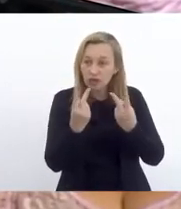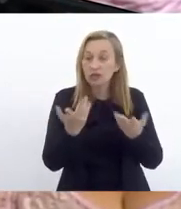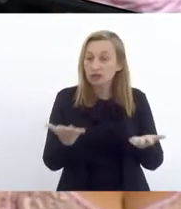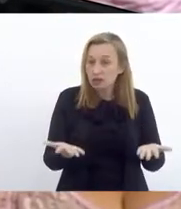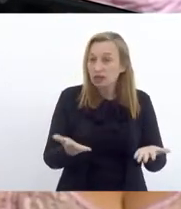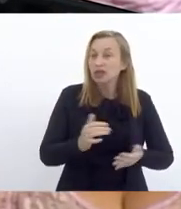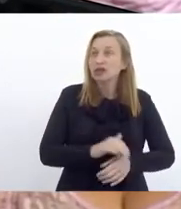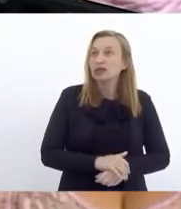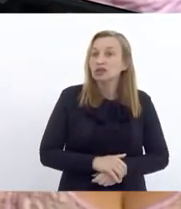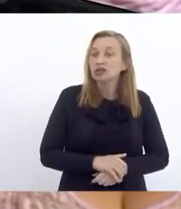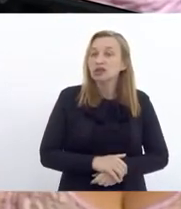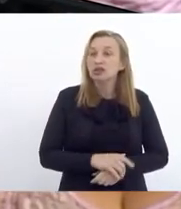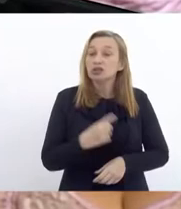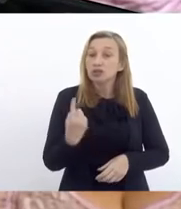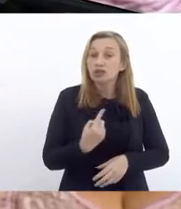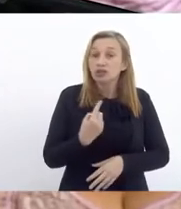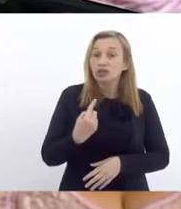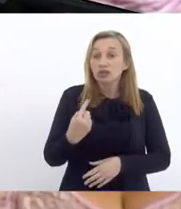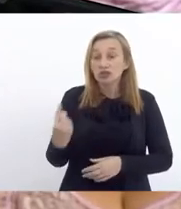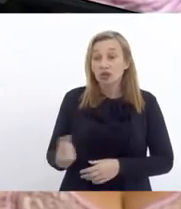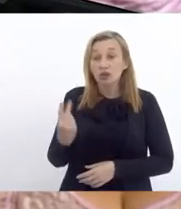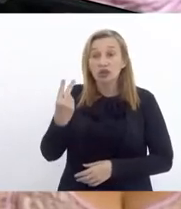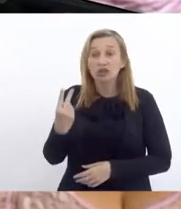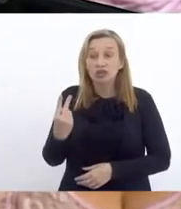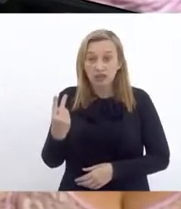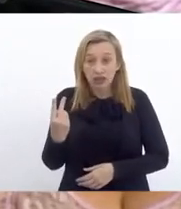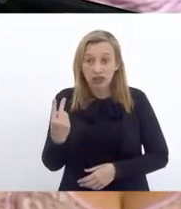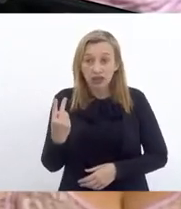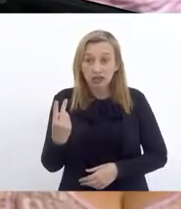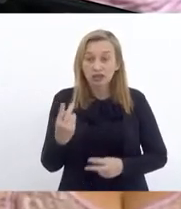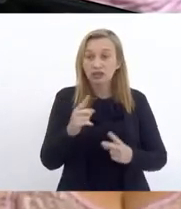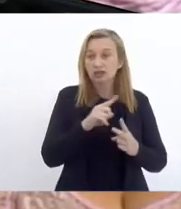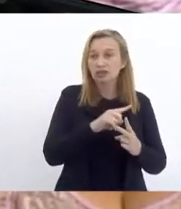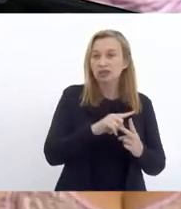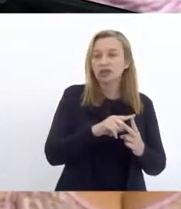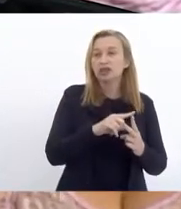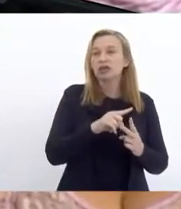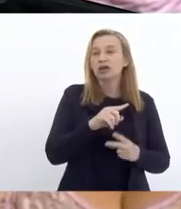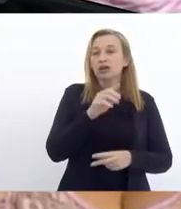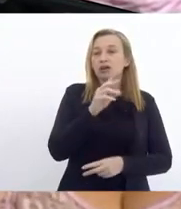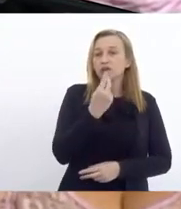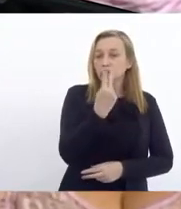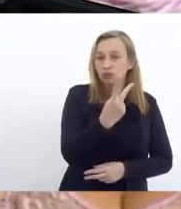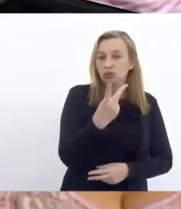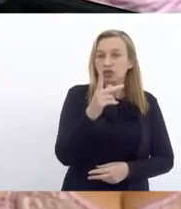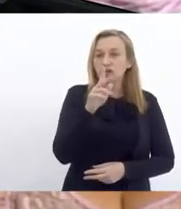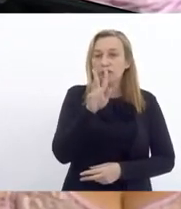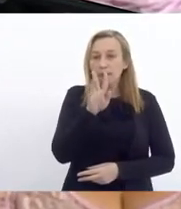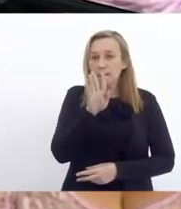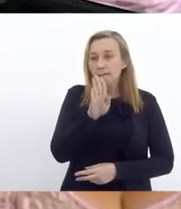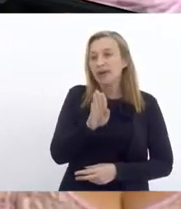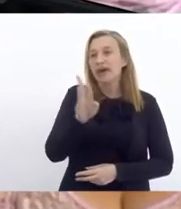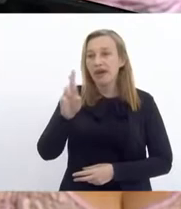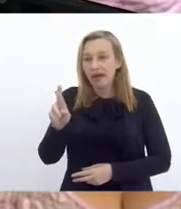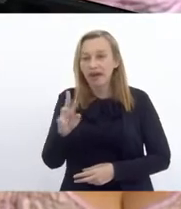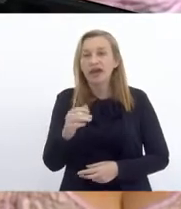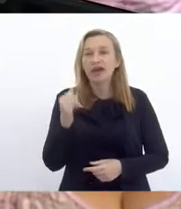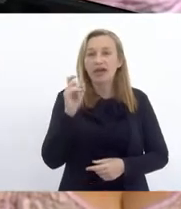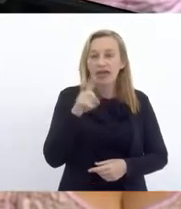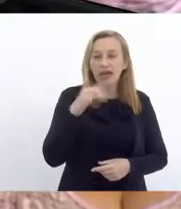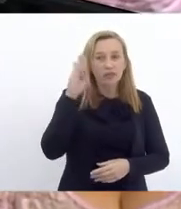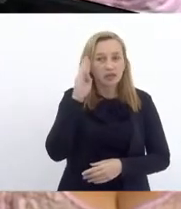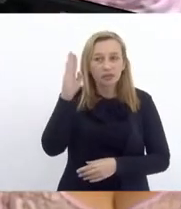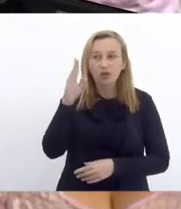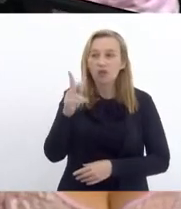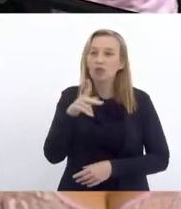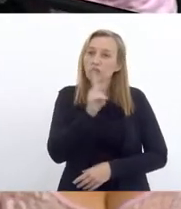planície, somos privilegiados de duas BRs, cortados por duas BRs. Isso é primordial quando, citando o que o